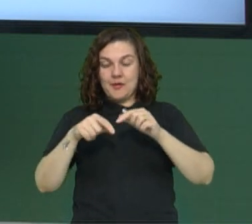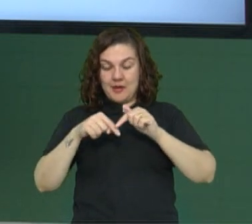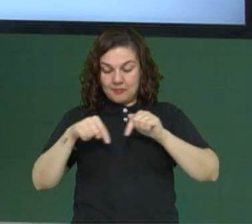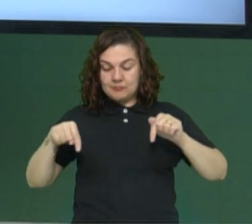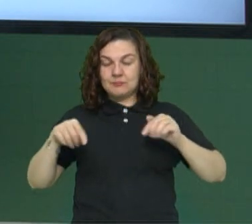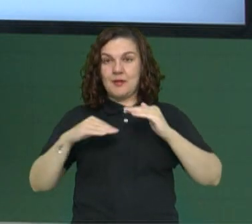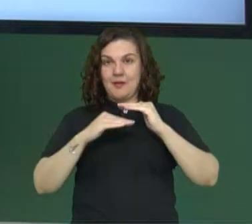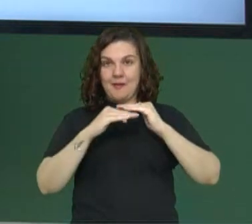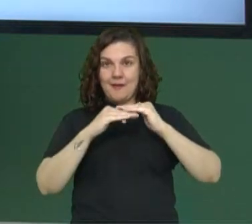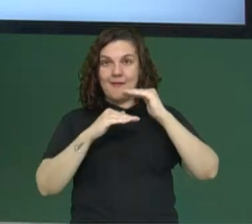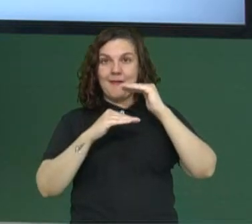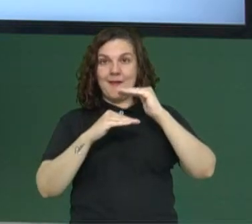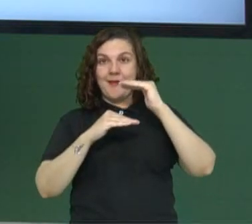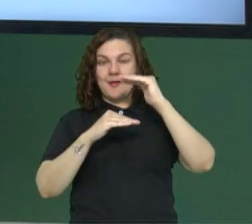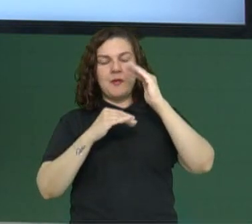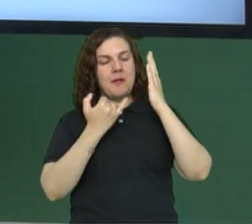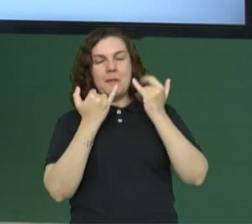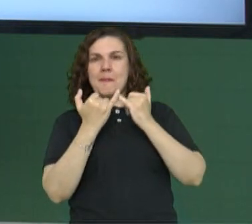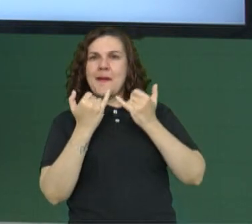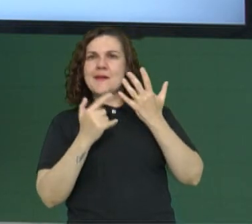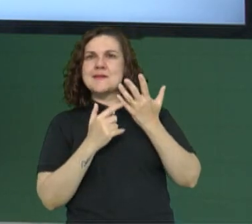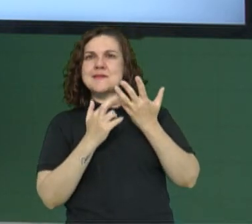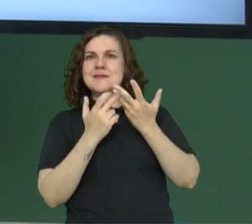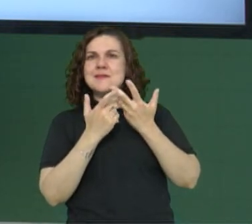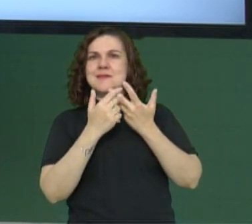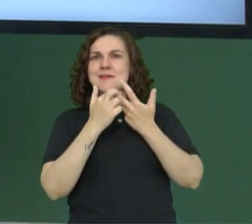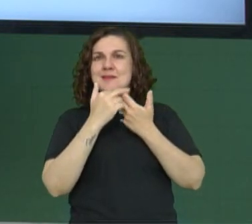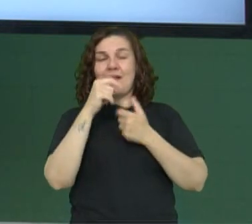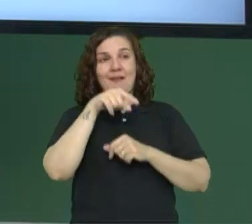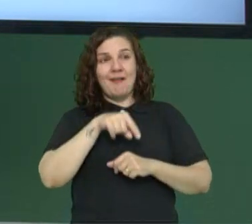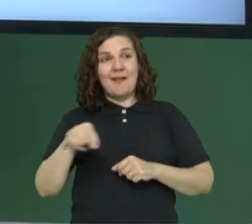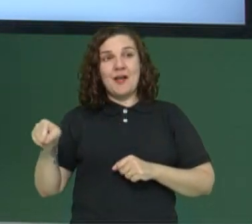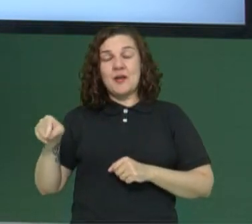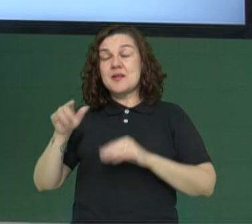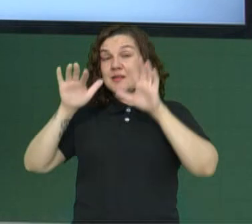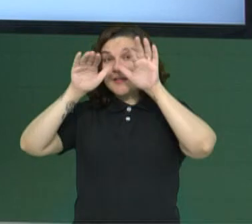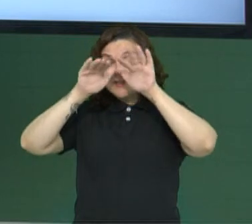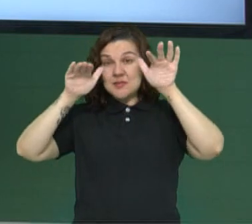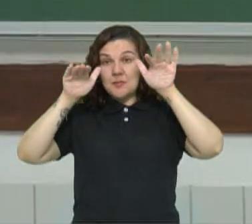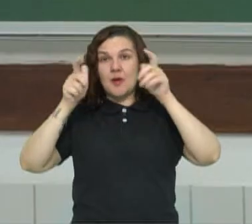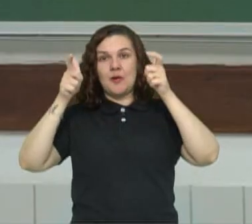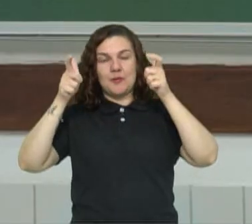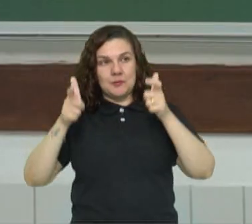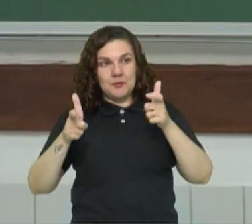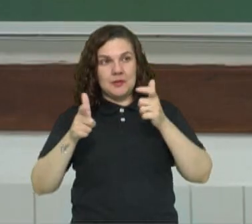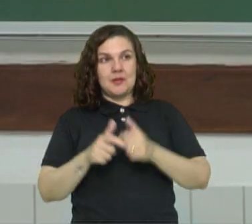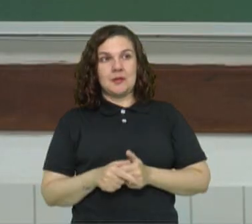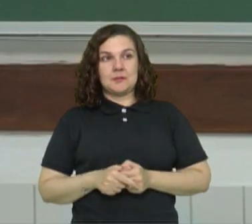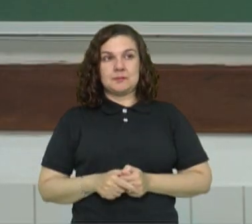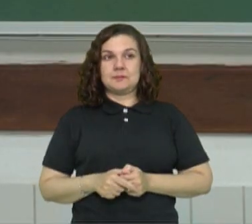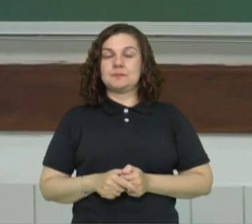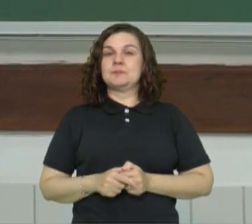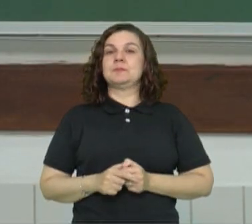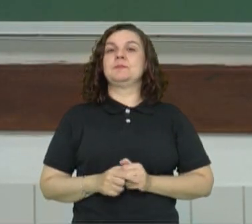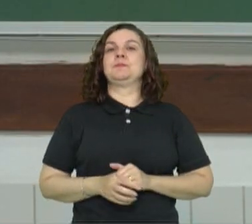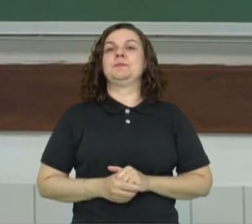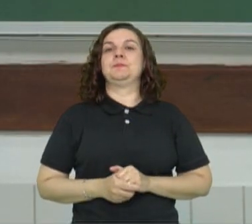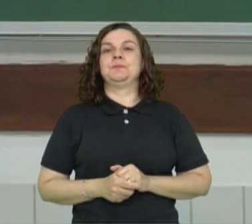quadrangulares e elas têm umas escadas e nessa parte aqui de cima é considerado o